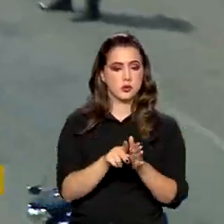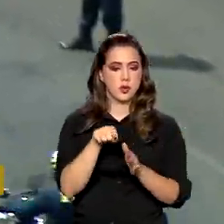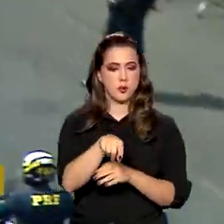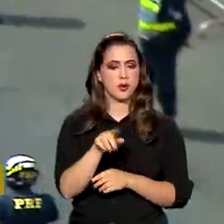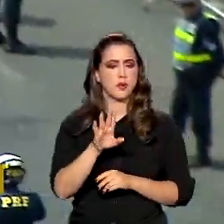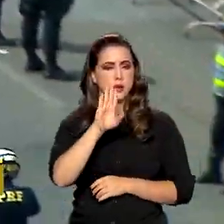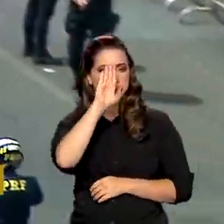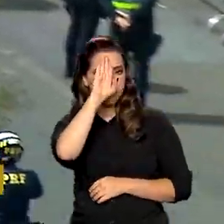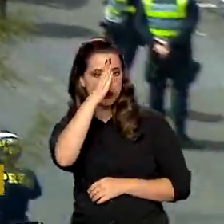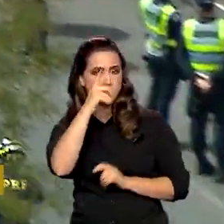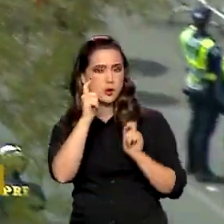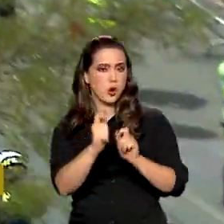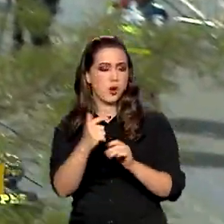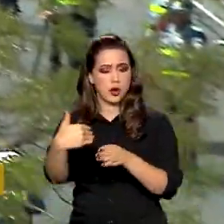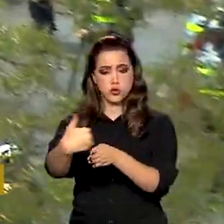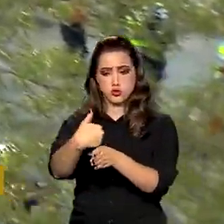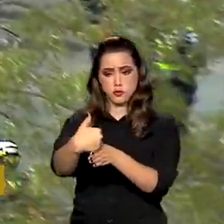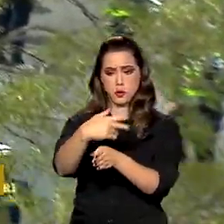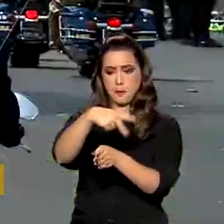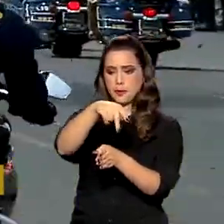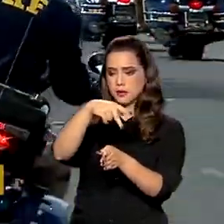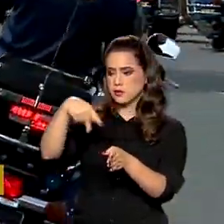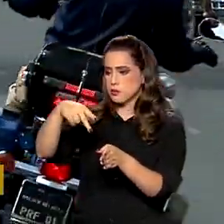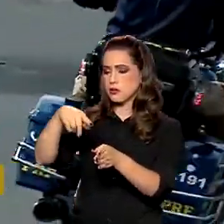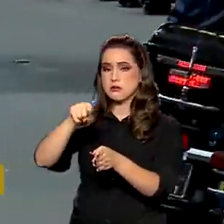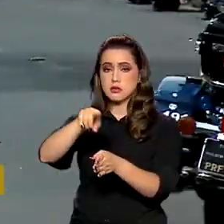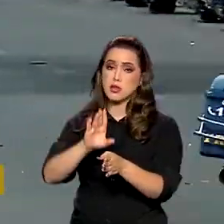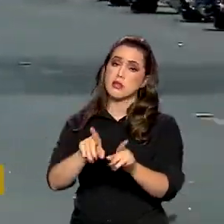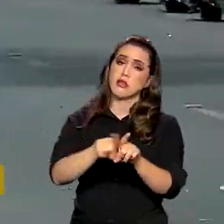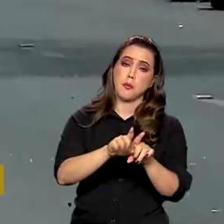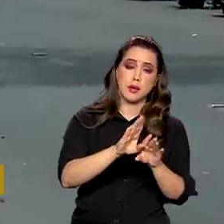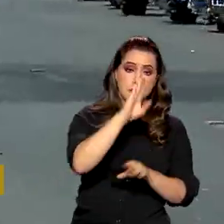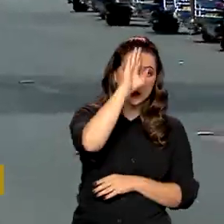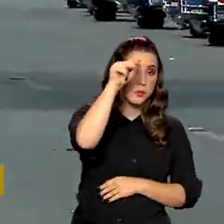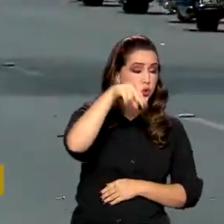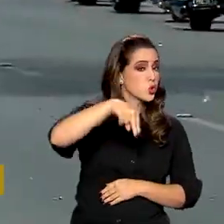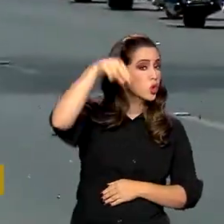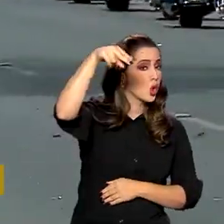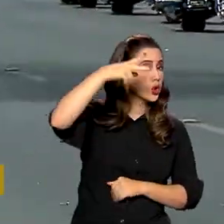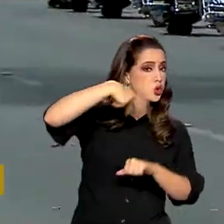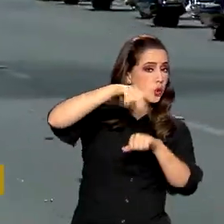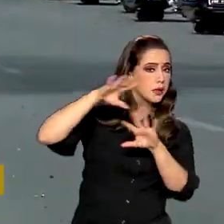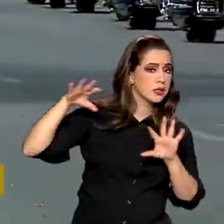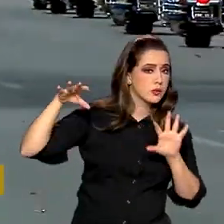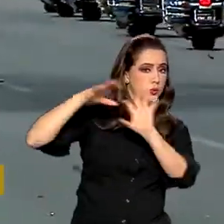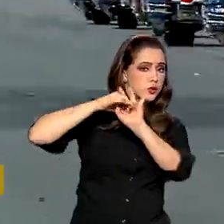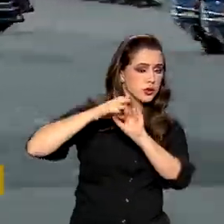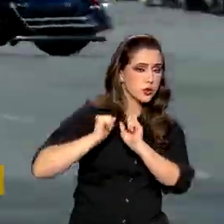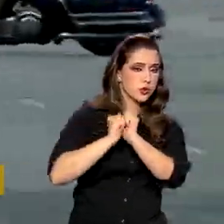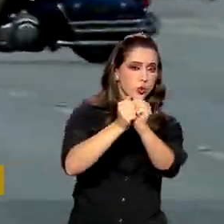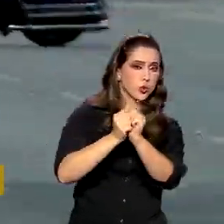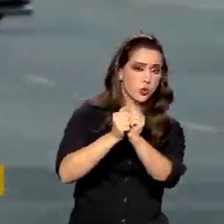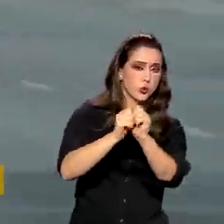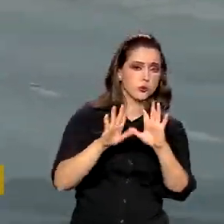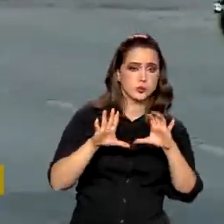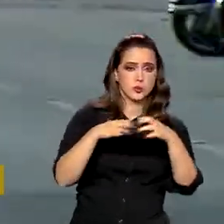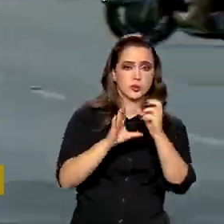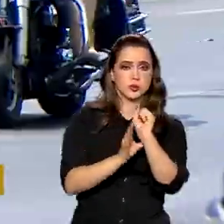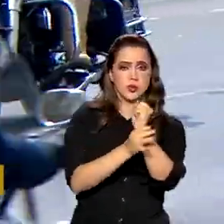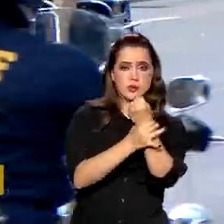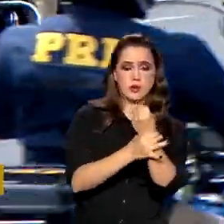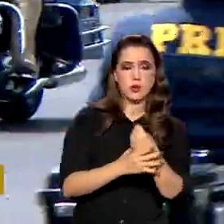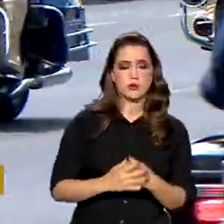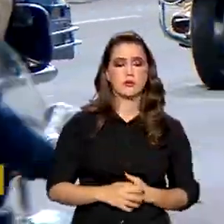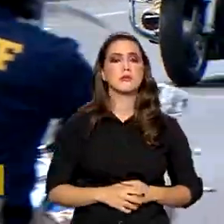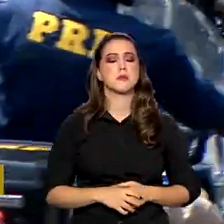realizar, principalmente nas regiões de fronteira e na região norte do país, né? Então, é uma integração muito grande, uma interoperabilidade que existe